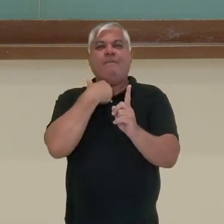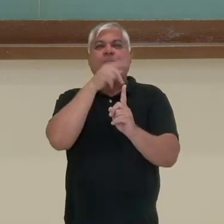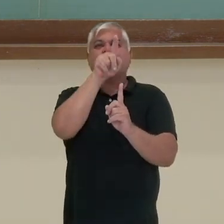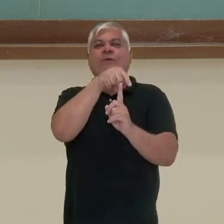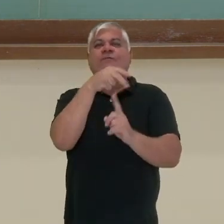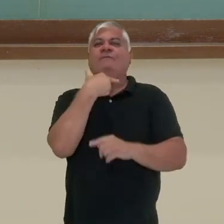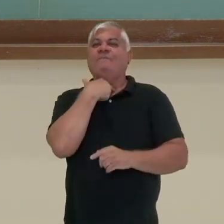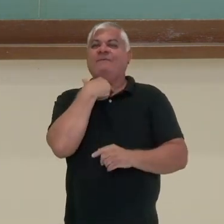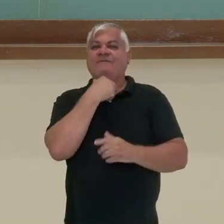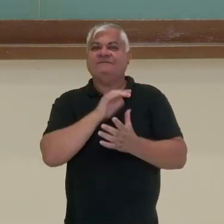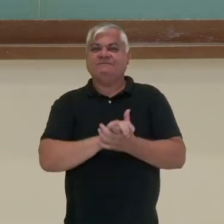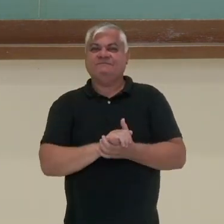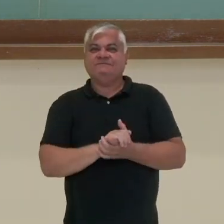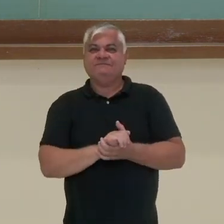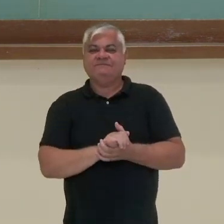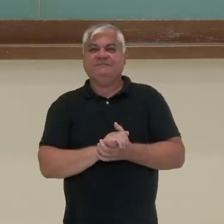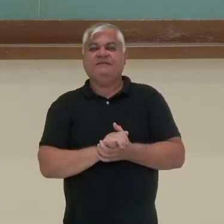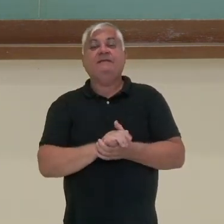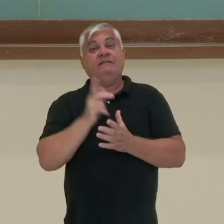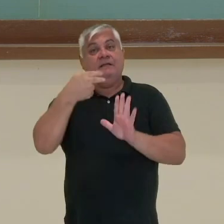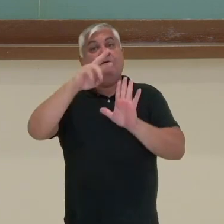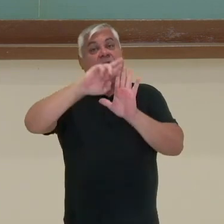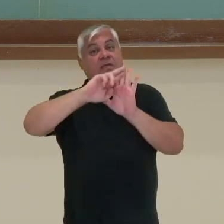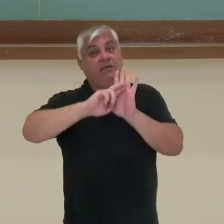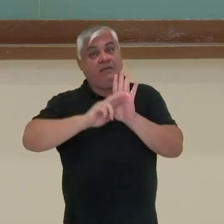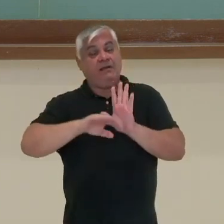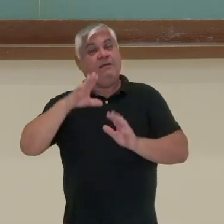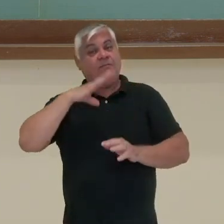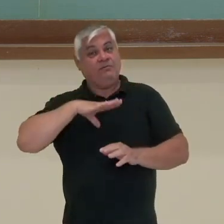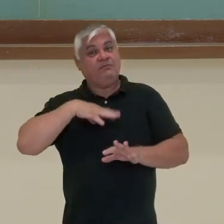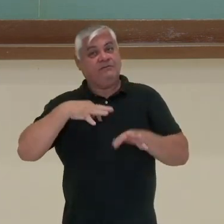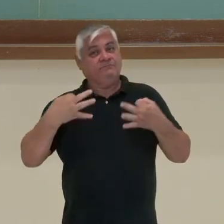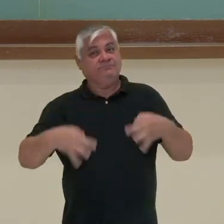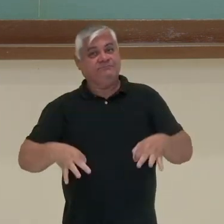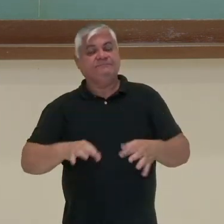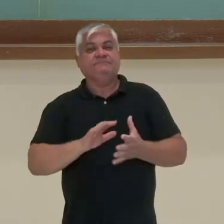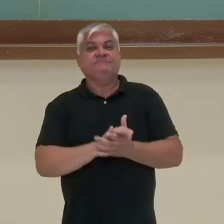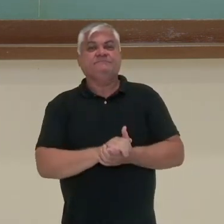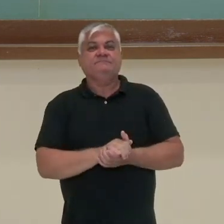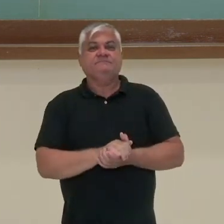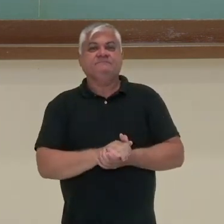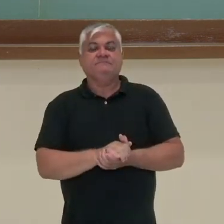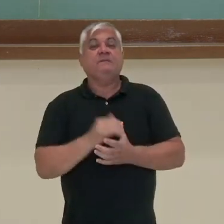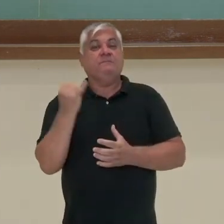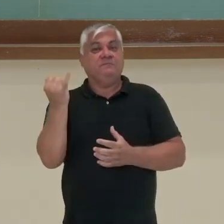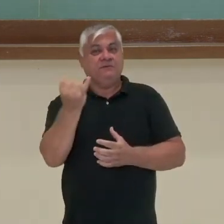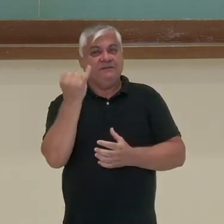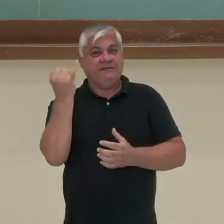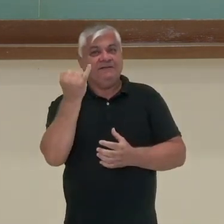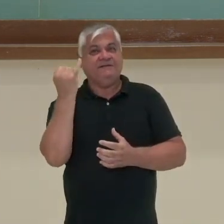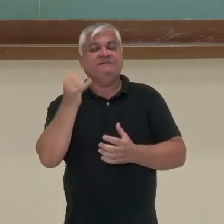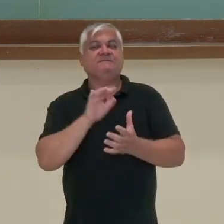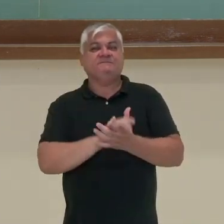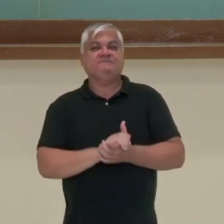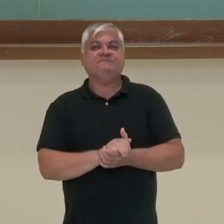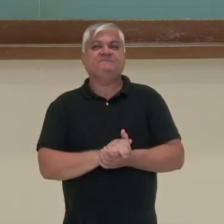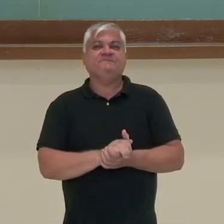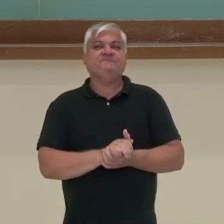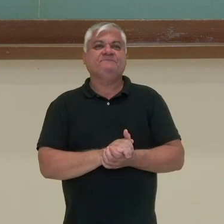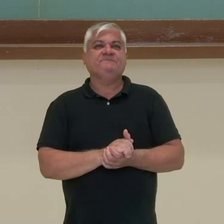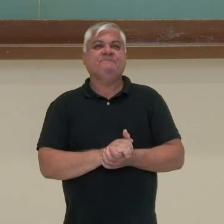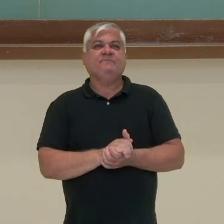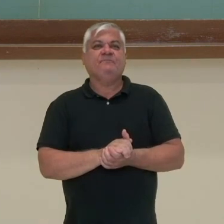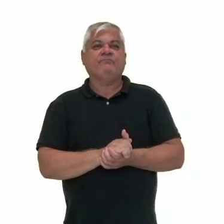de dígrafo. Então, essa regrinha, ela me permite justamente isso, certo? Muito importante, né? Observar isso,